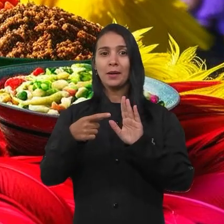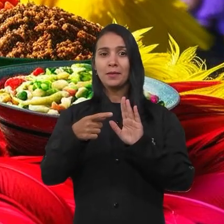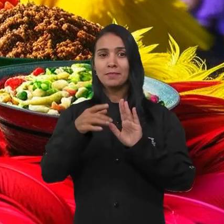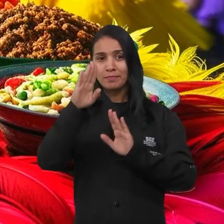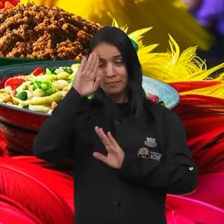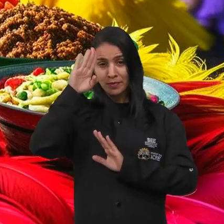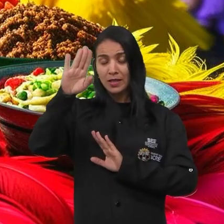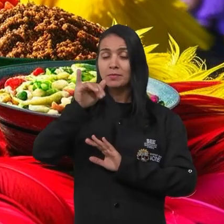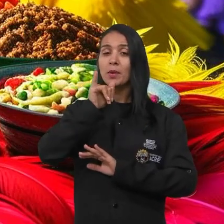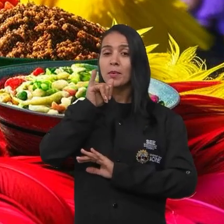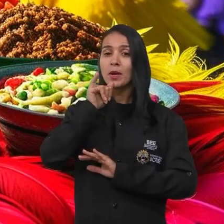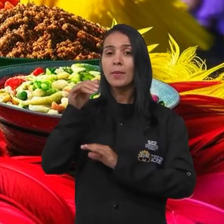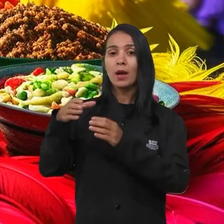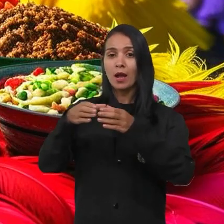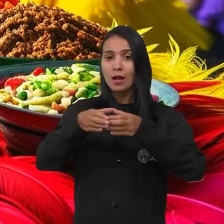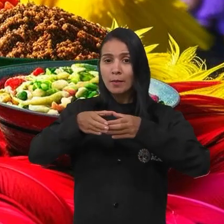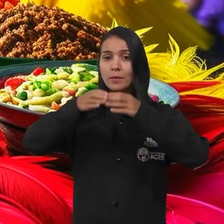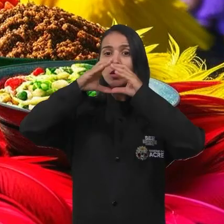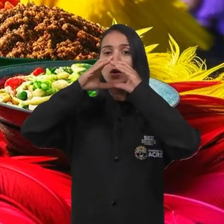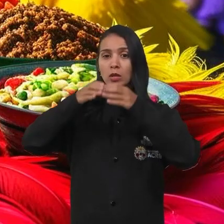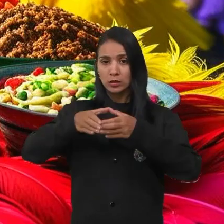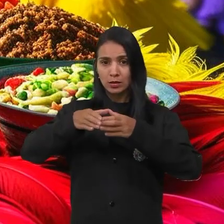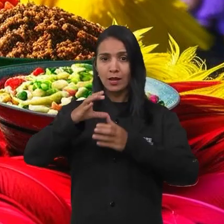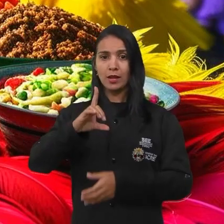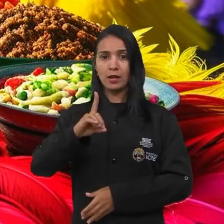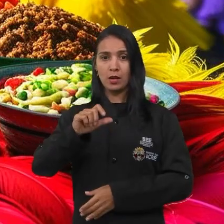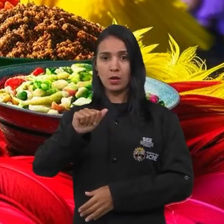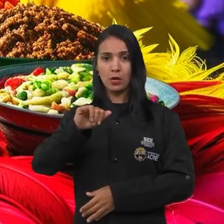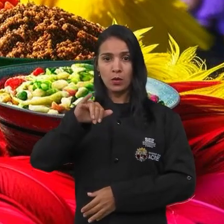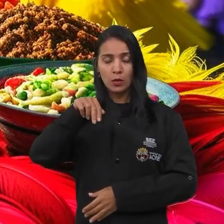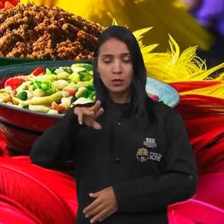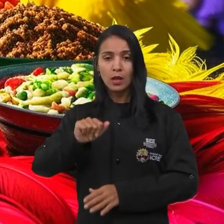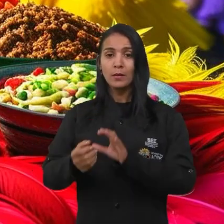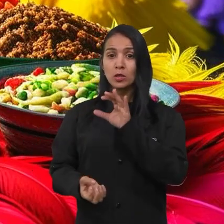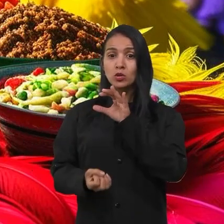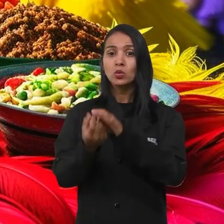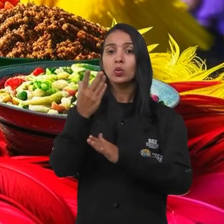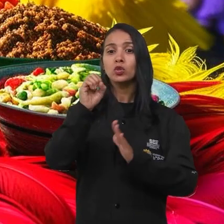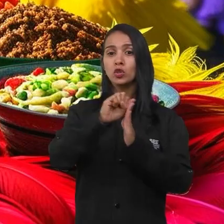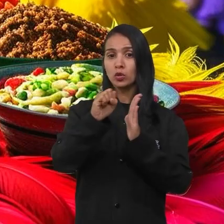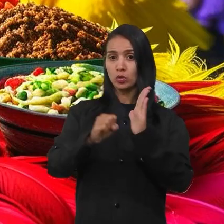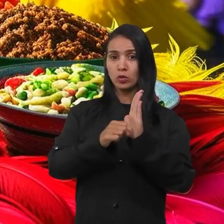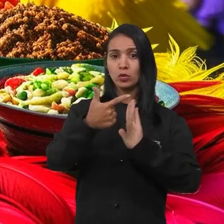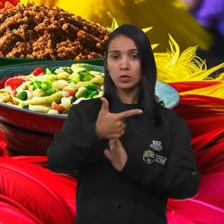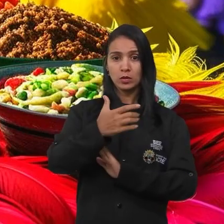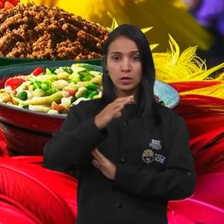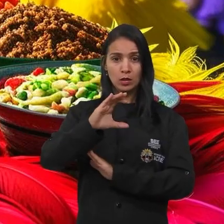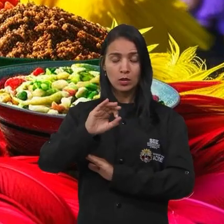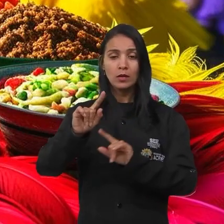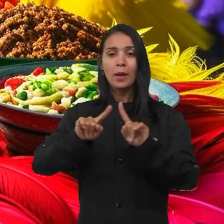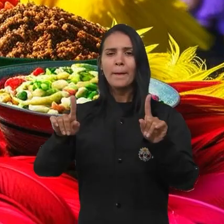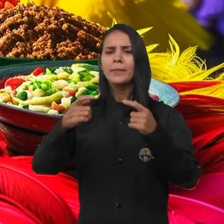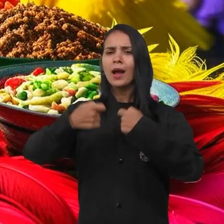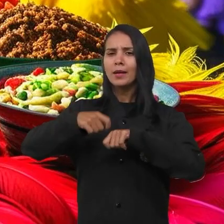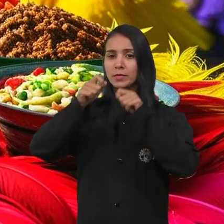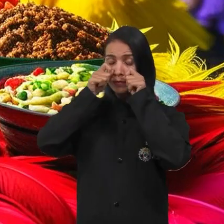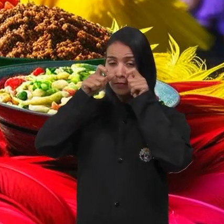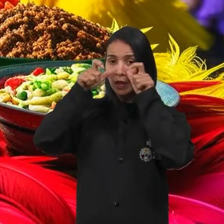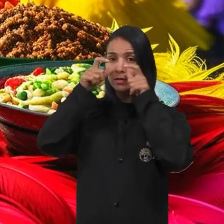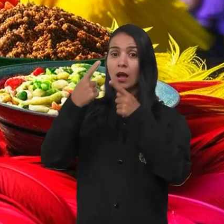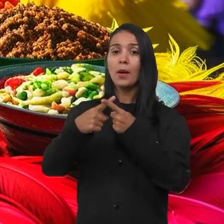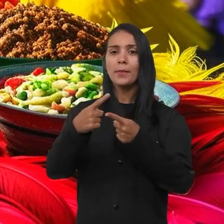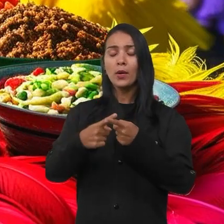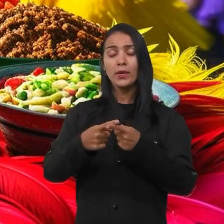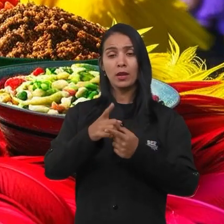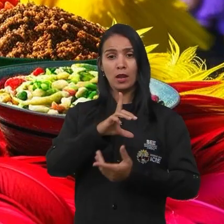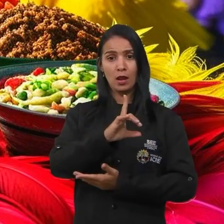o Santo Daime, criado aí na região no início do século XX, porém a gente precisa destacar que o